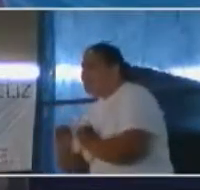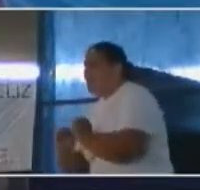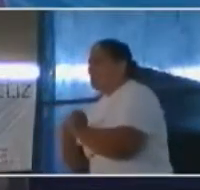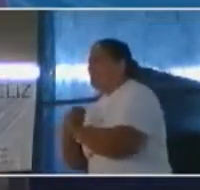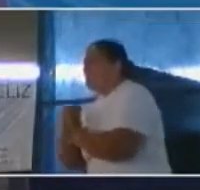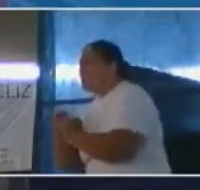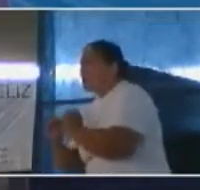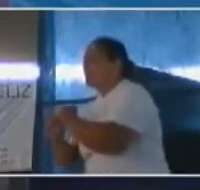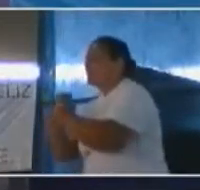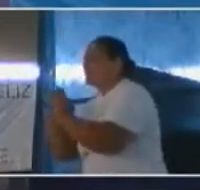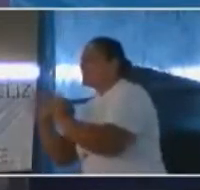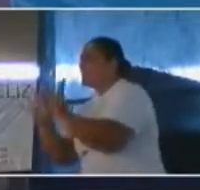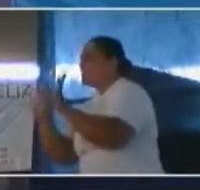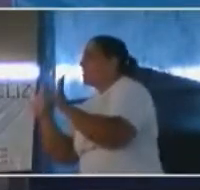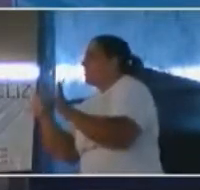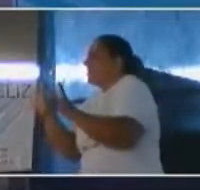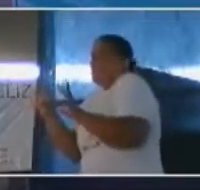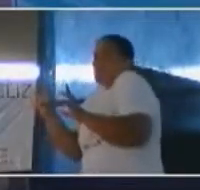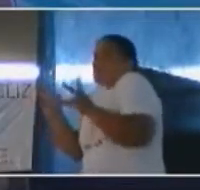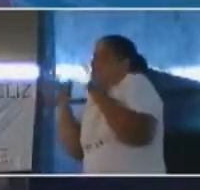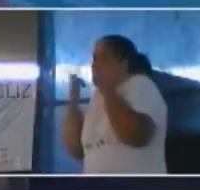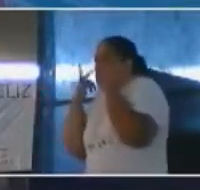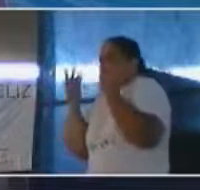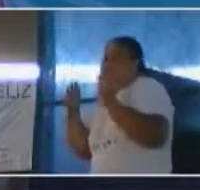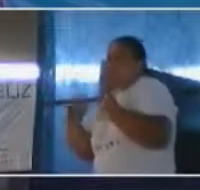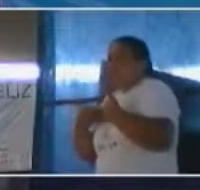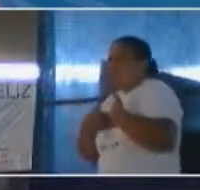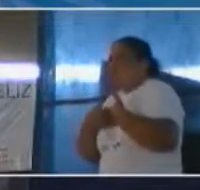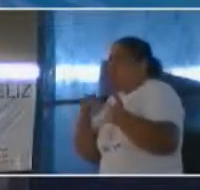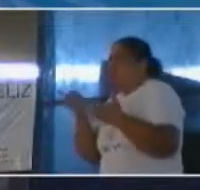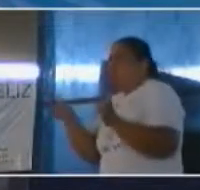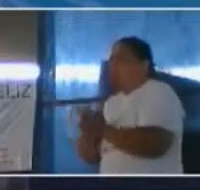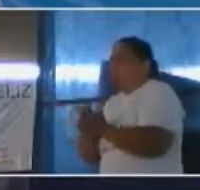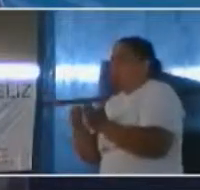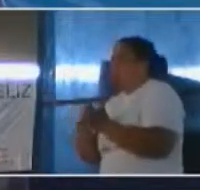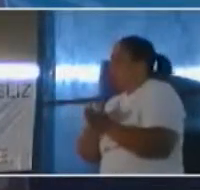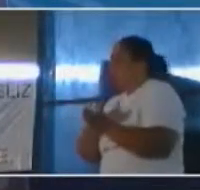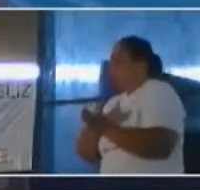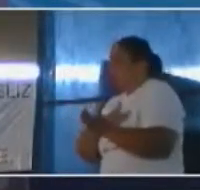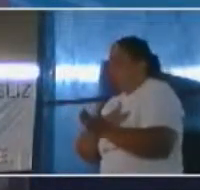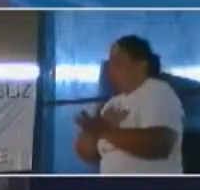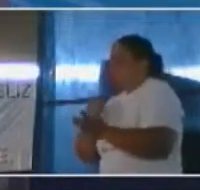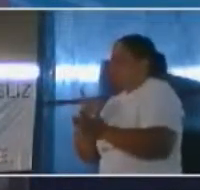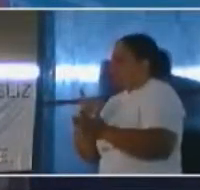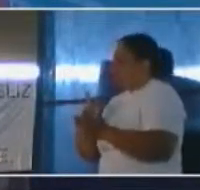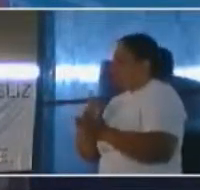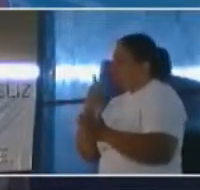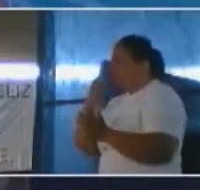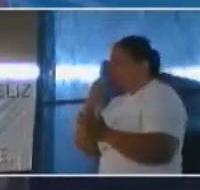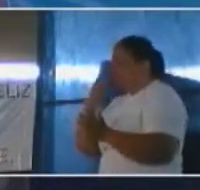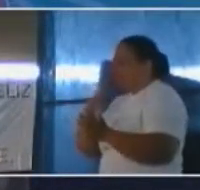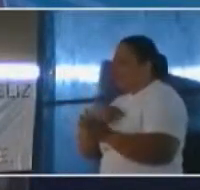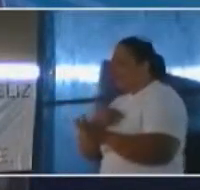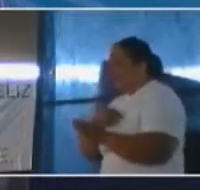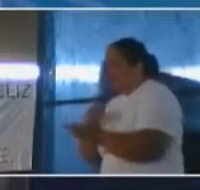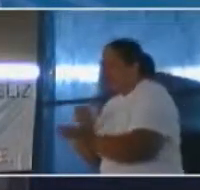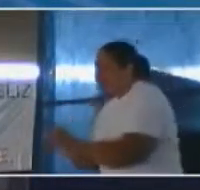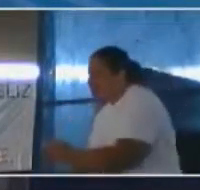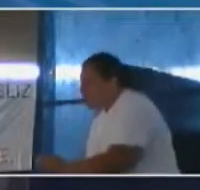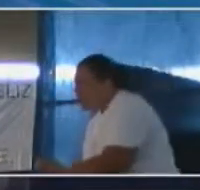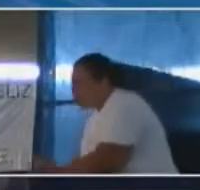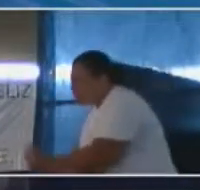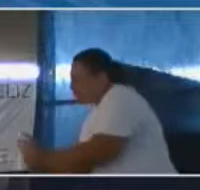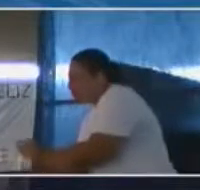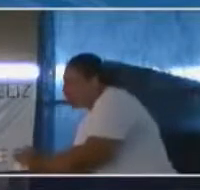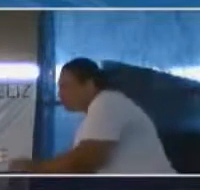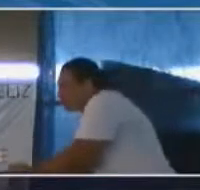nosso jeito, do nosso dia a dia. É ali que nós geramos ações, é ali que nós plantamos os nossos